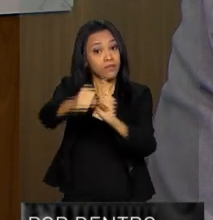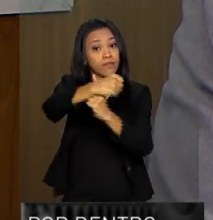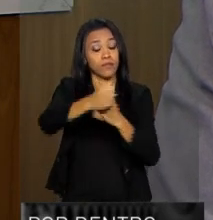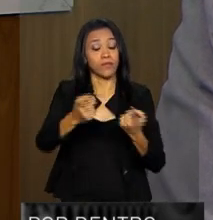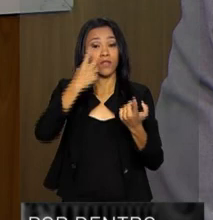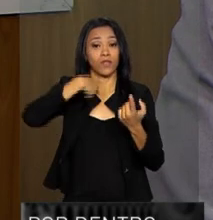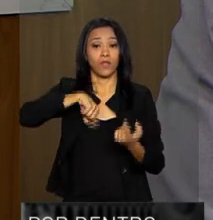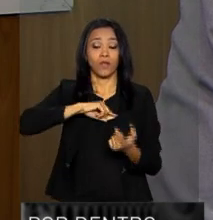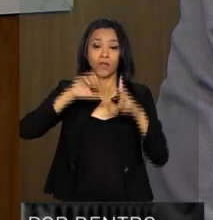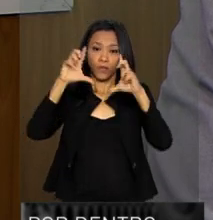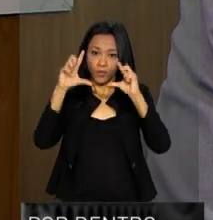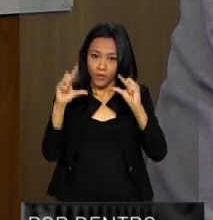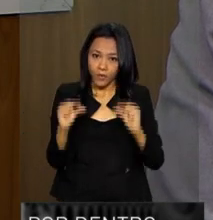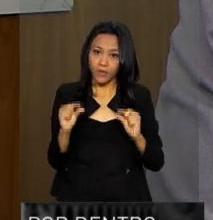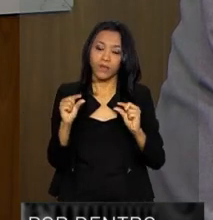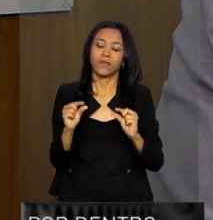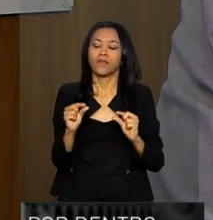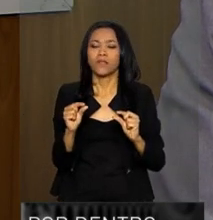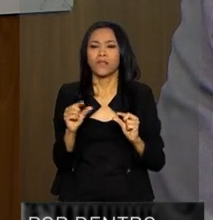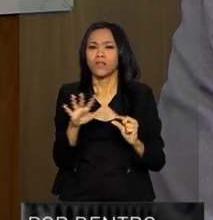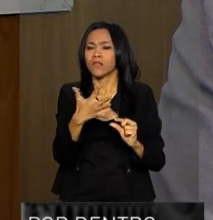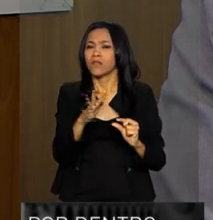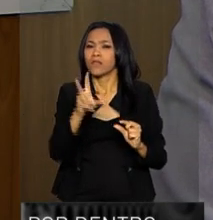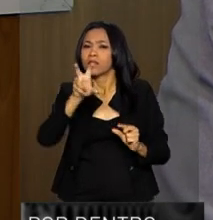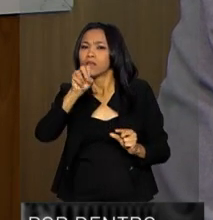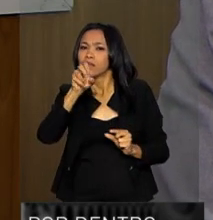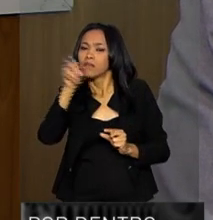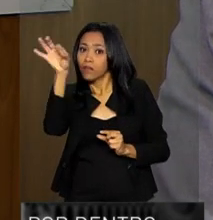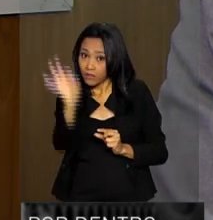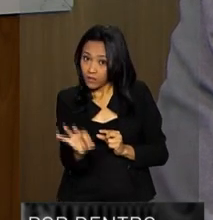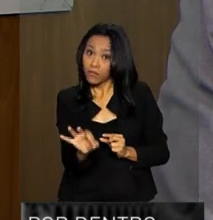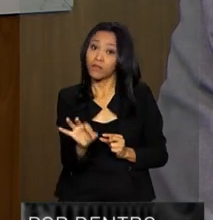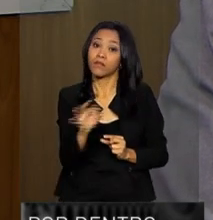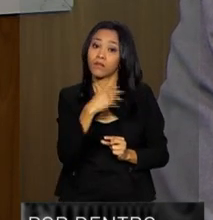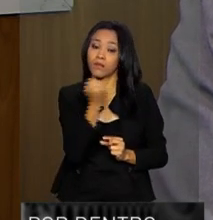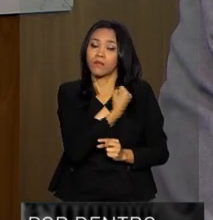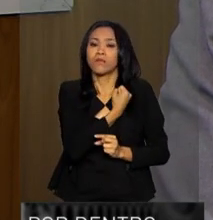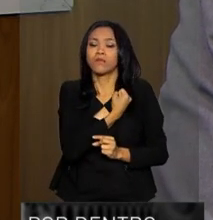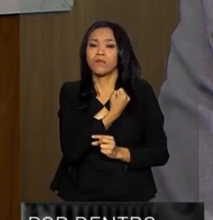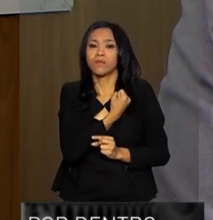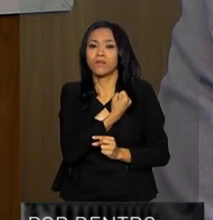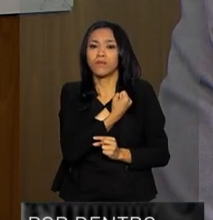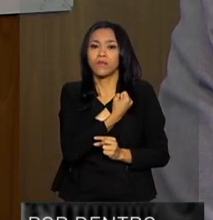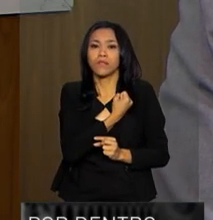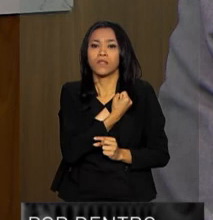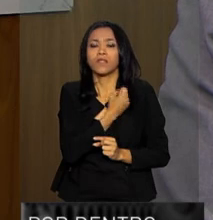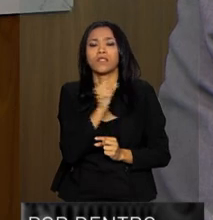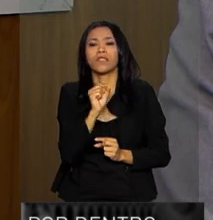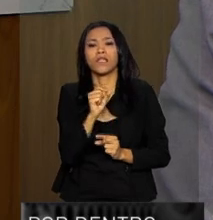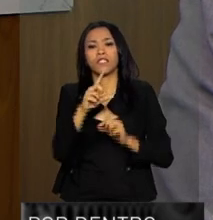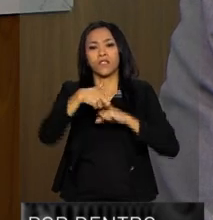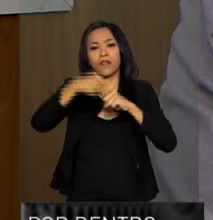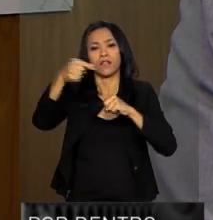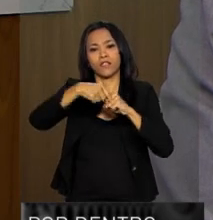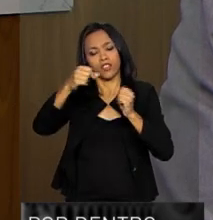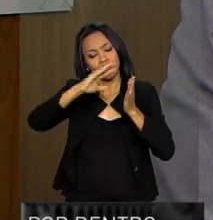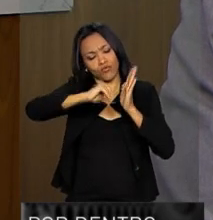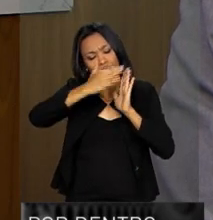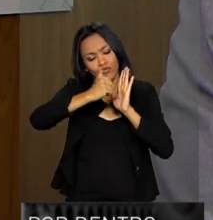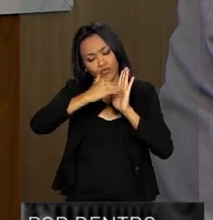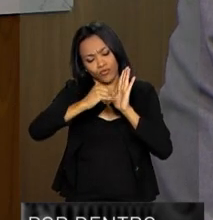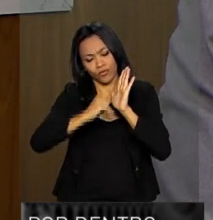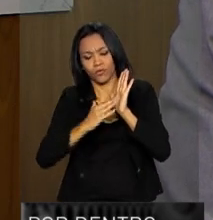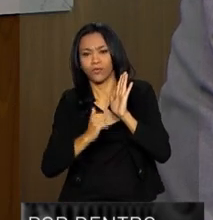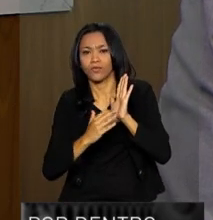diminuímos em cerca de 50% o número de artigos facilitamos muito a compreensão